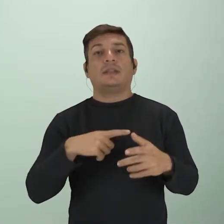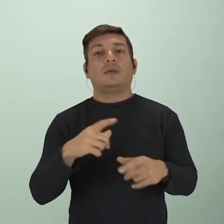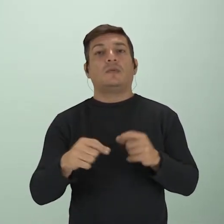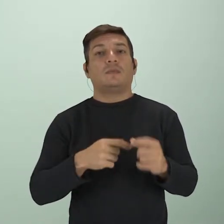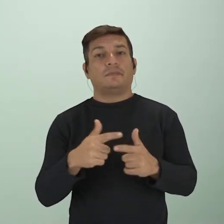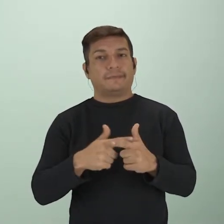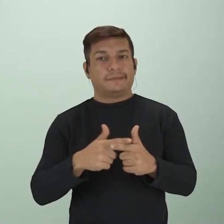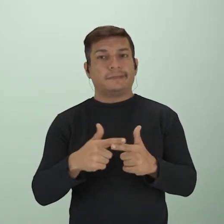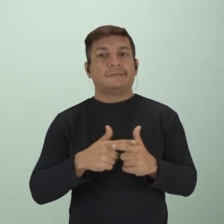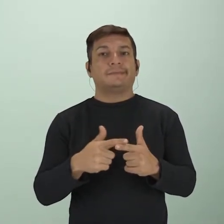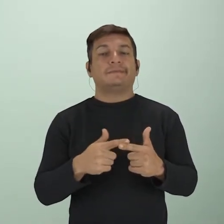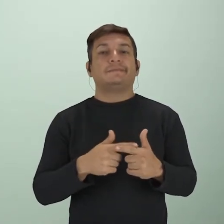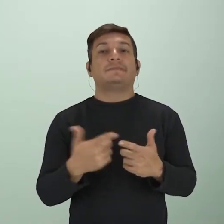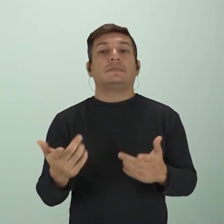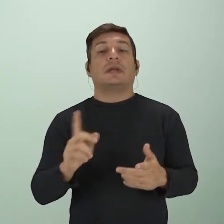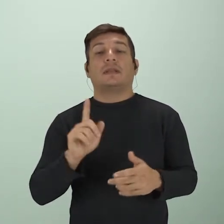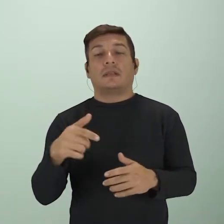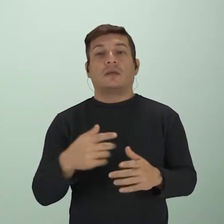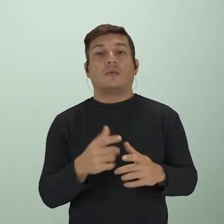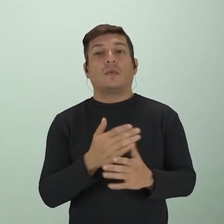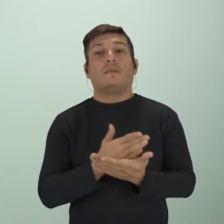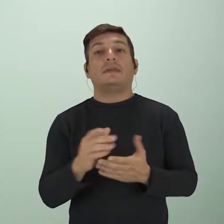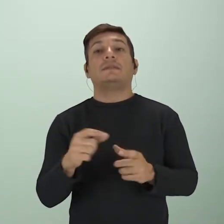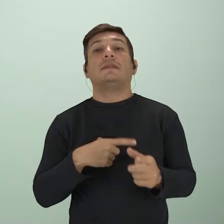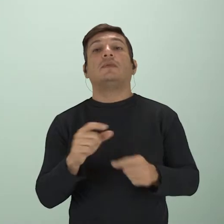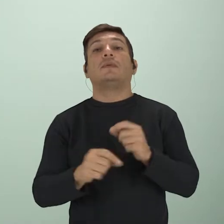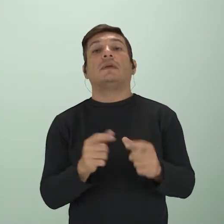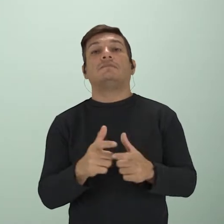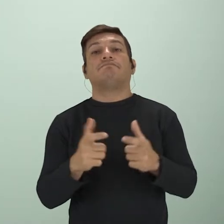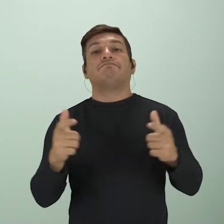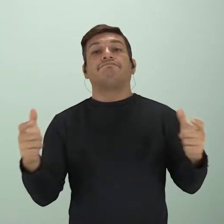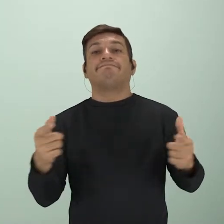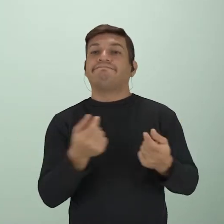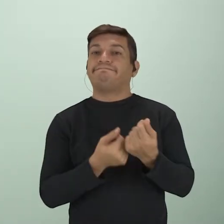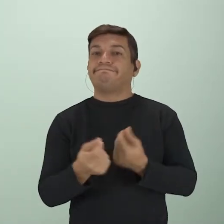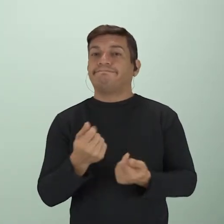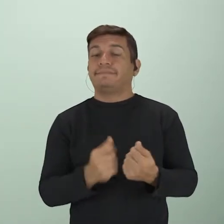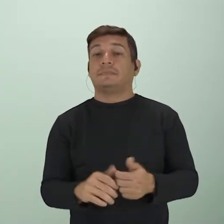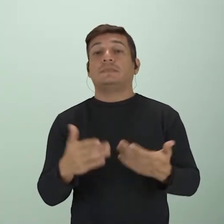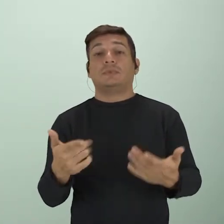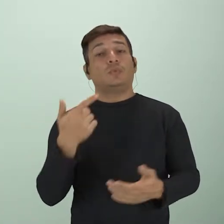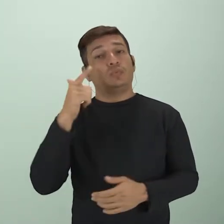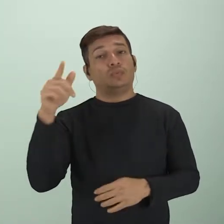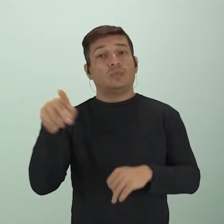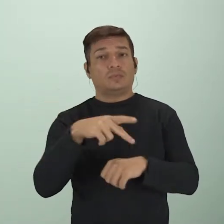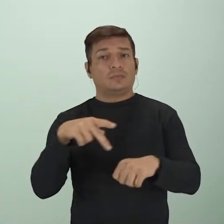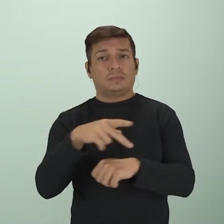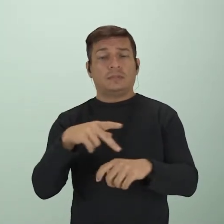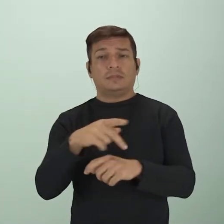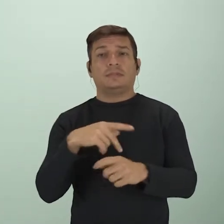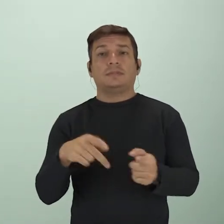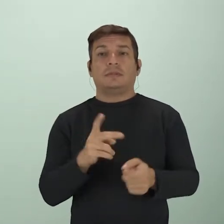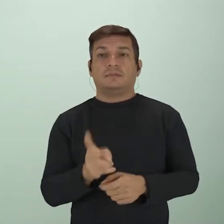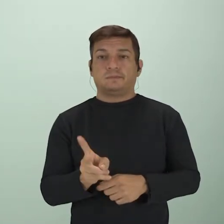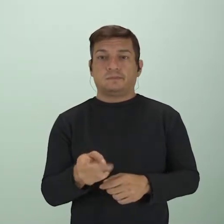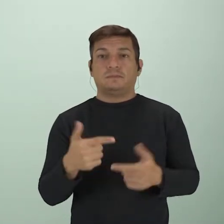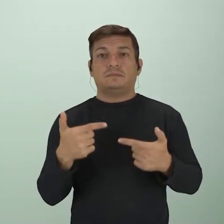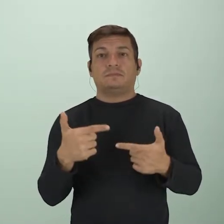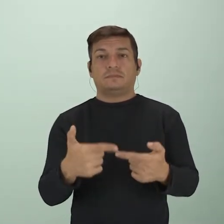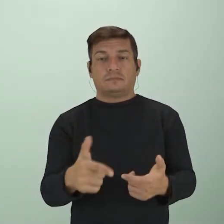e depois disso ela vai começar a ter um crescimento econômico. Enquanto isso, os outros países que permaneceram na guerra